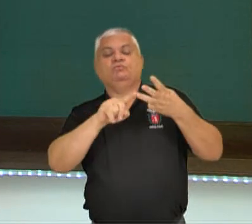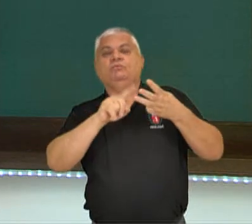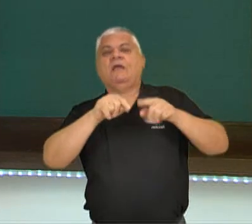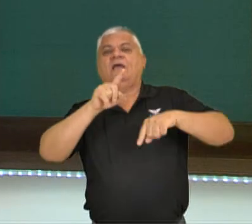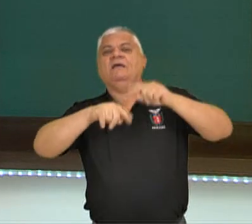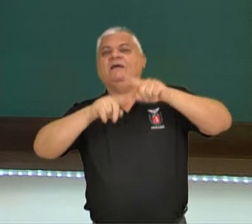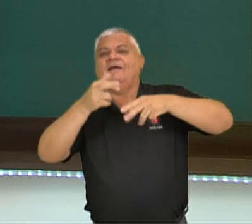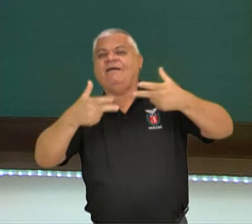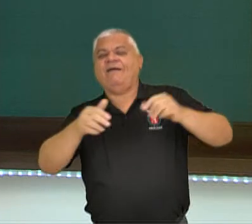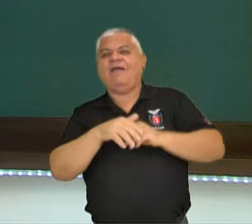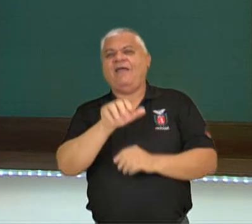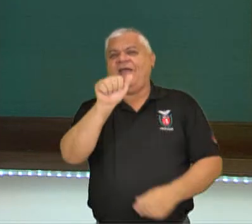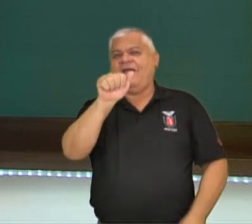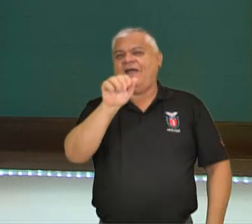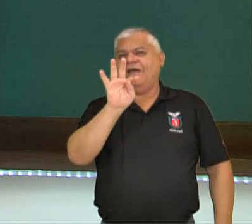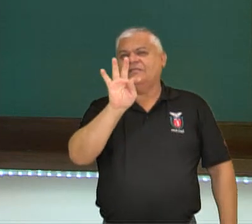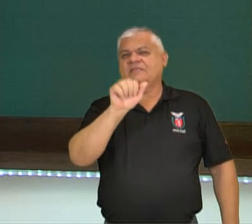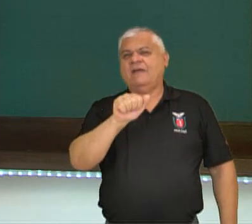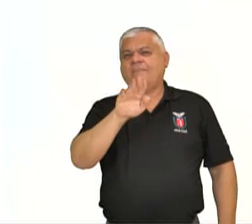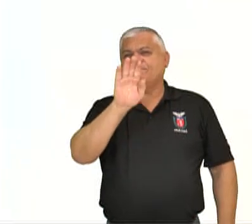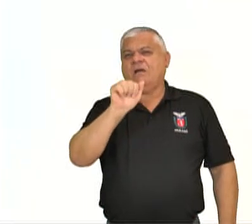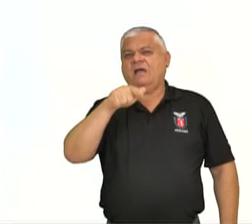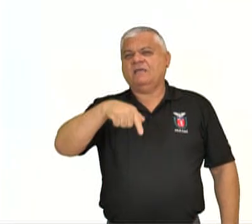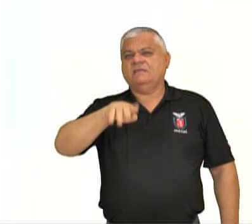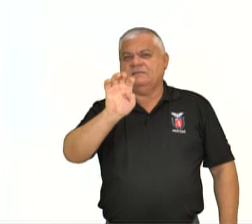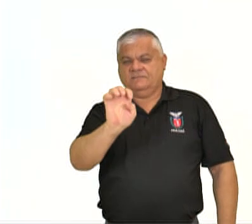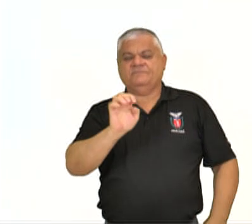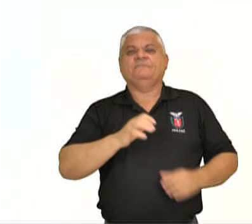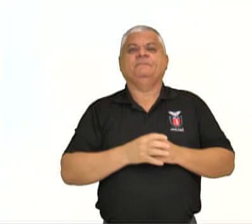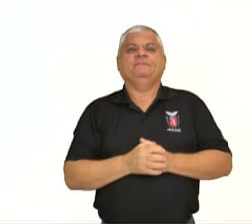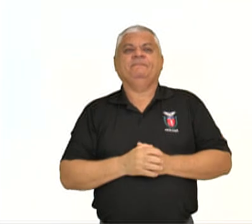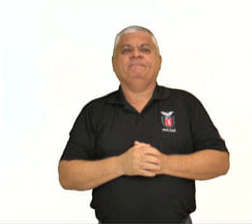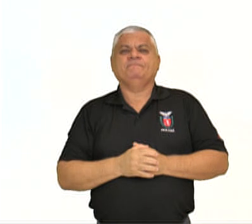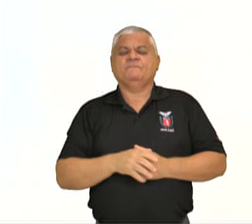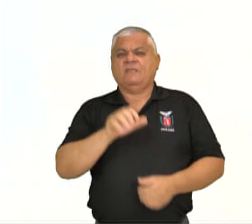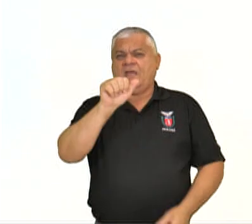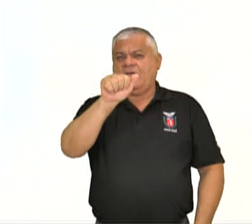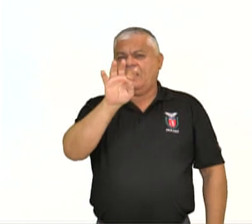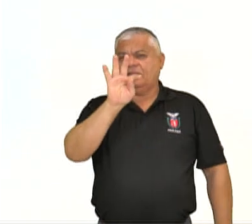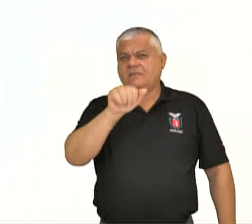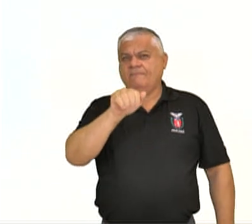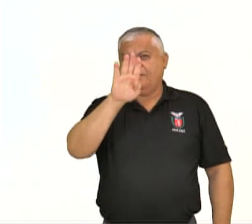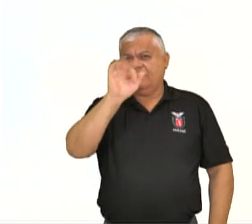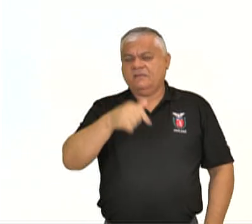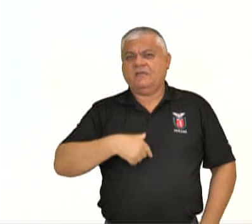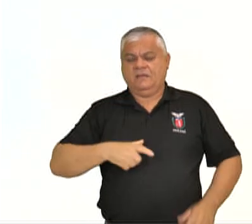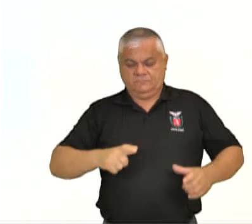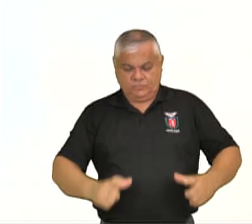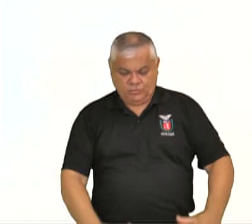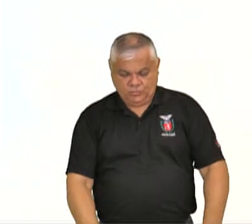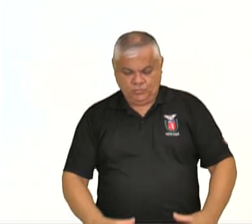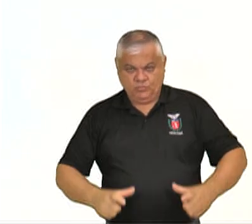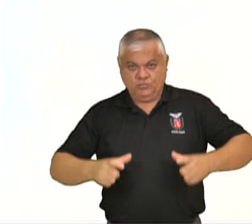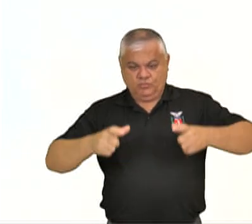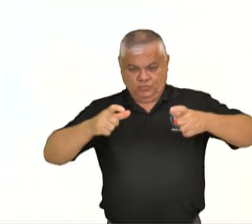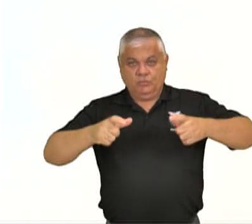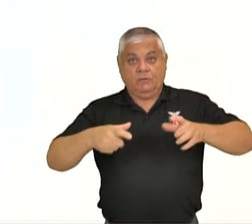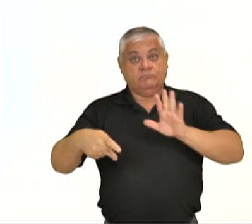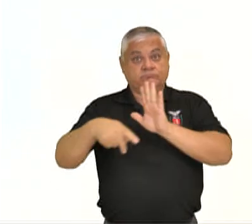do atabaque. O que é o atabaque? O atabaque é um tambor, esse sim, de